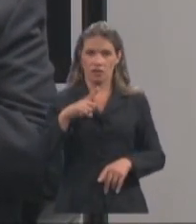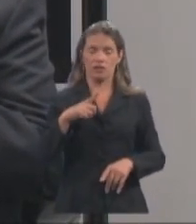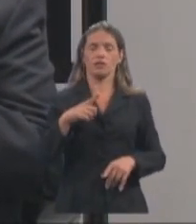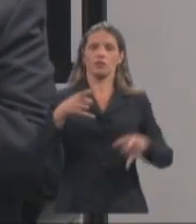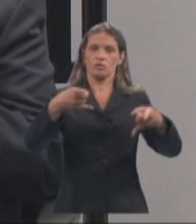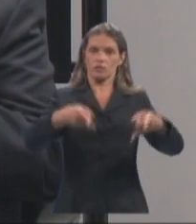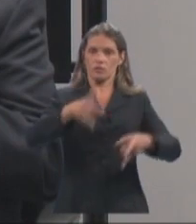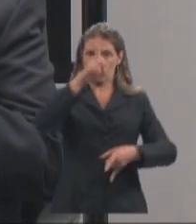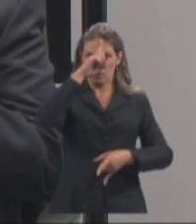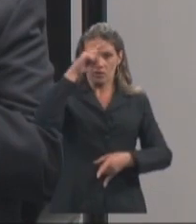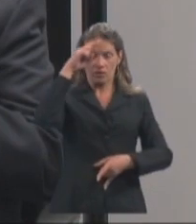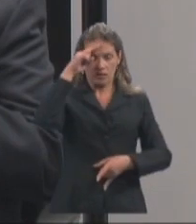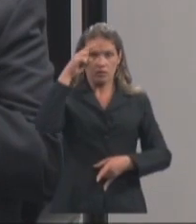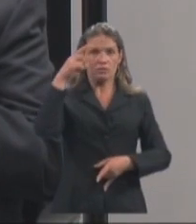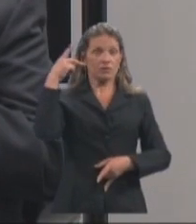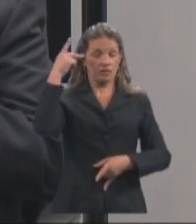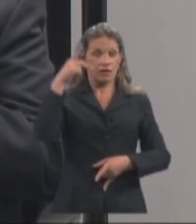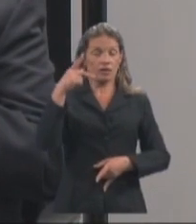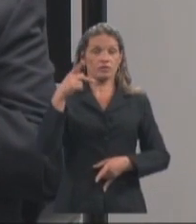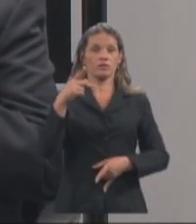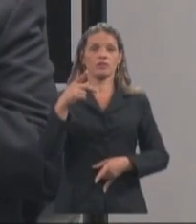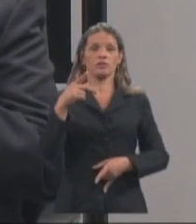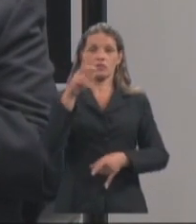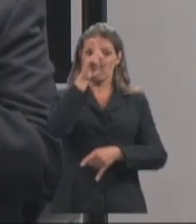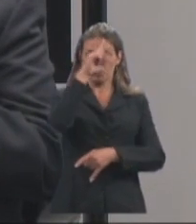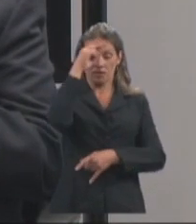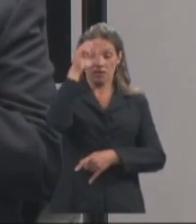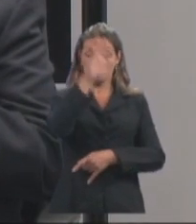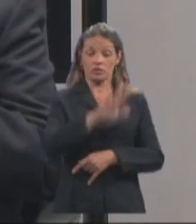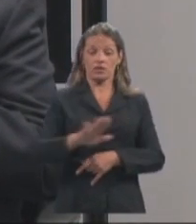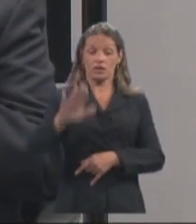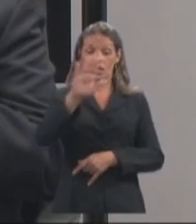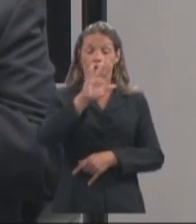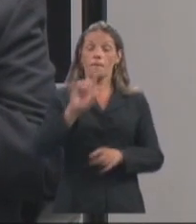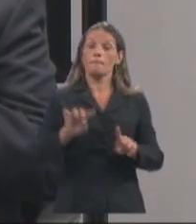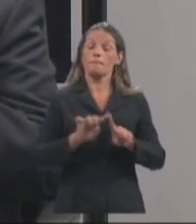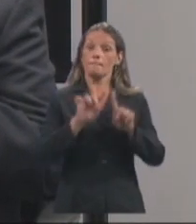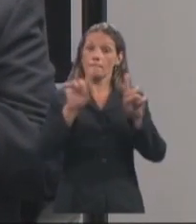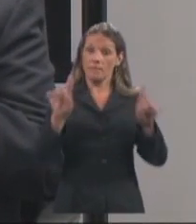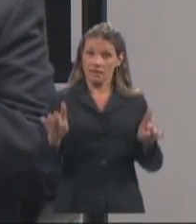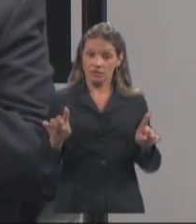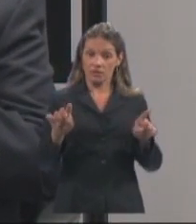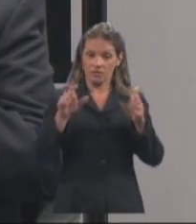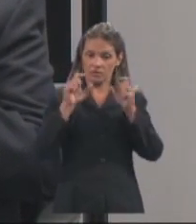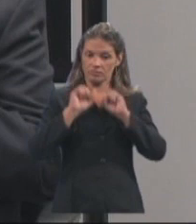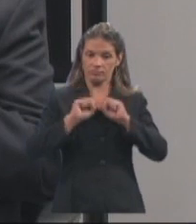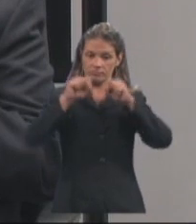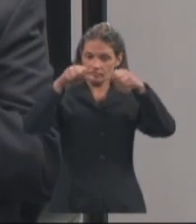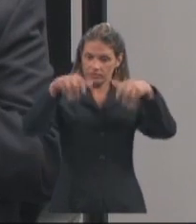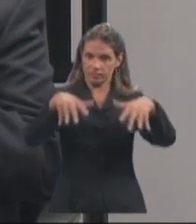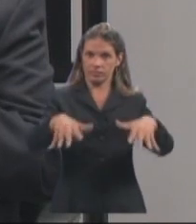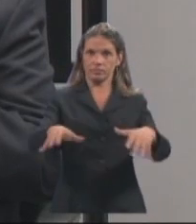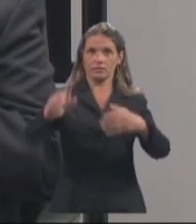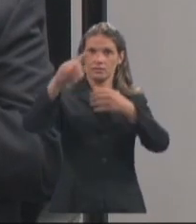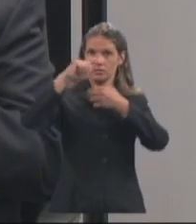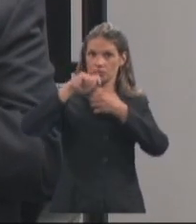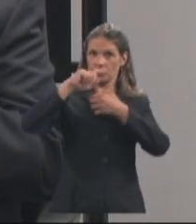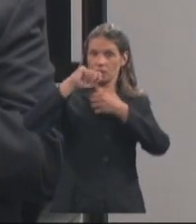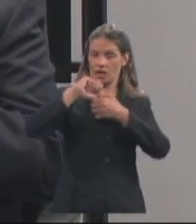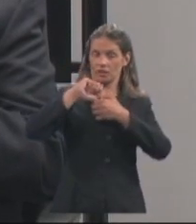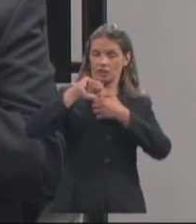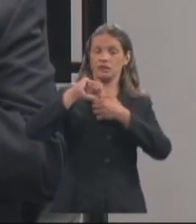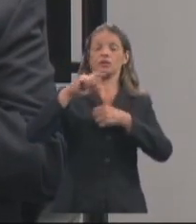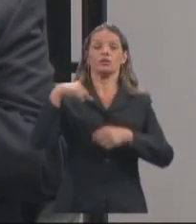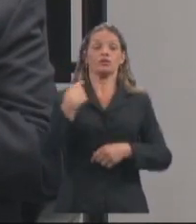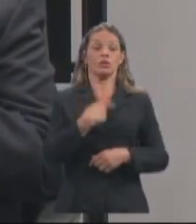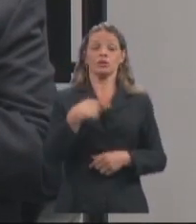leitos psiquiátricos e hospitais Gerais mas com essa chamada p do do craque nós